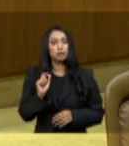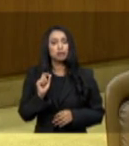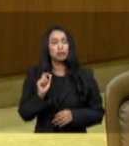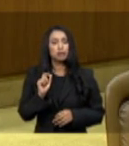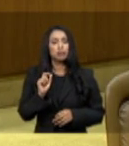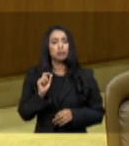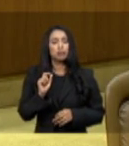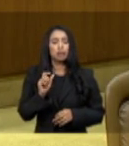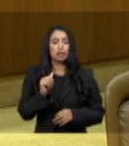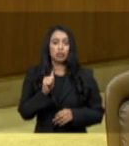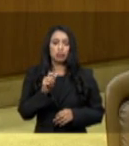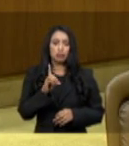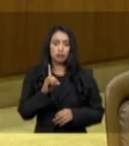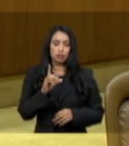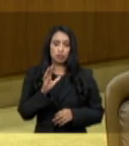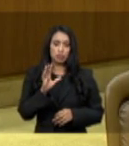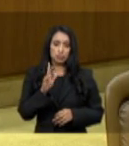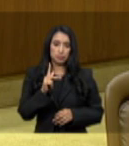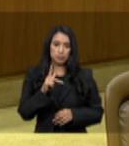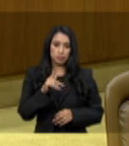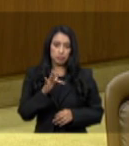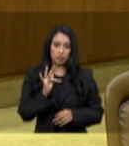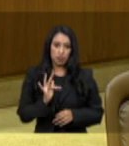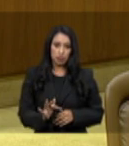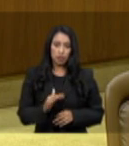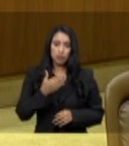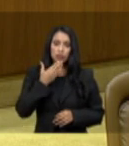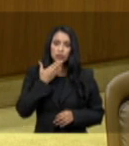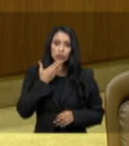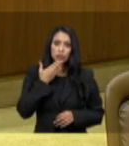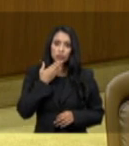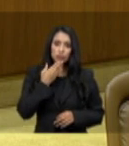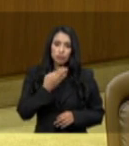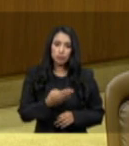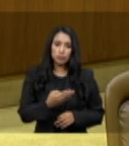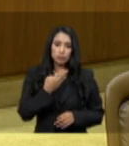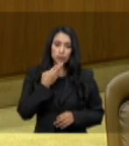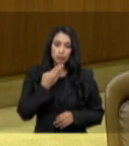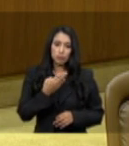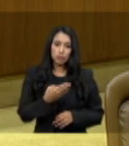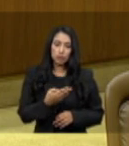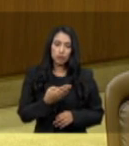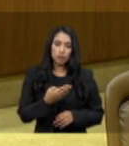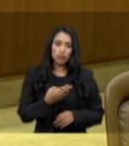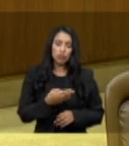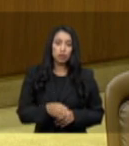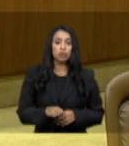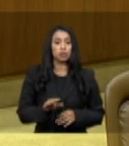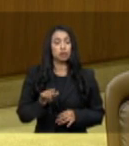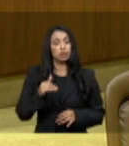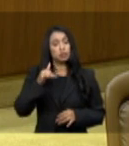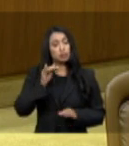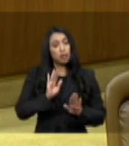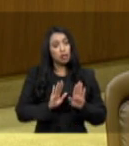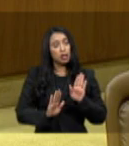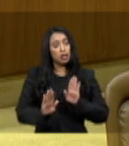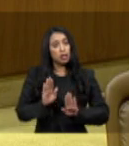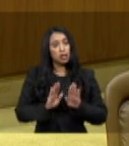na dps foi pedido foram pedir as providências cautelares